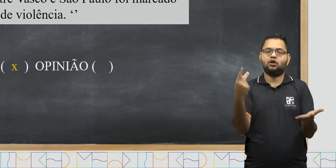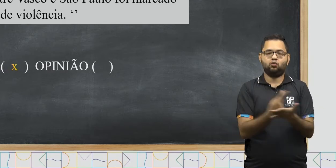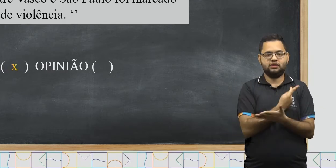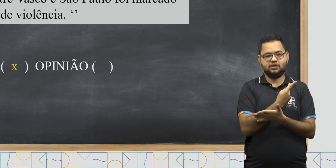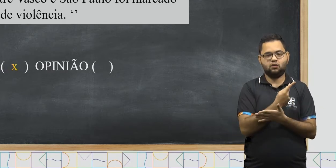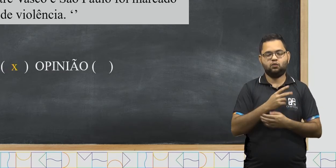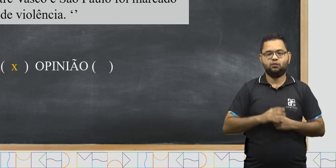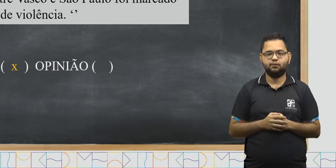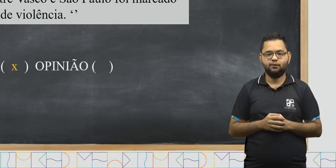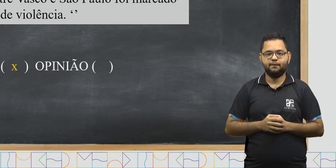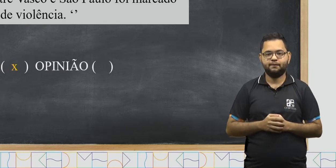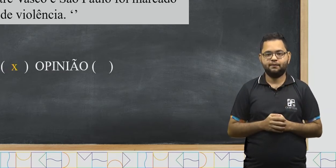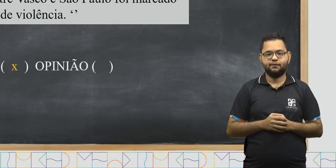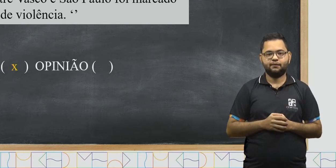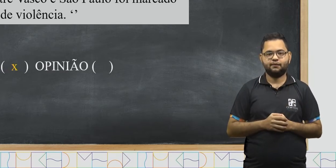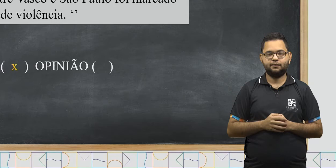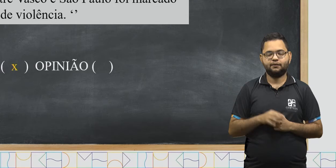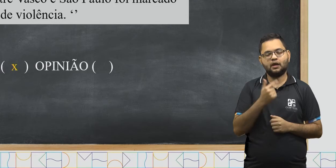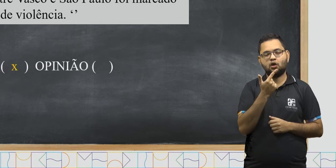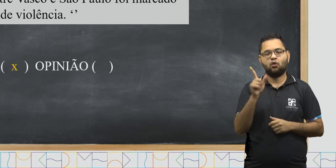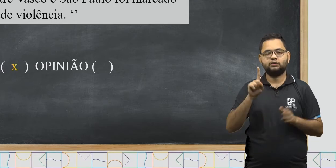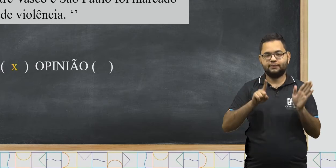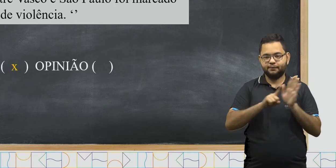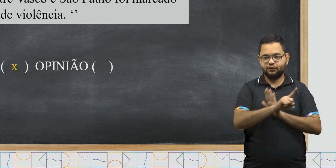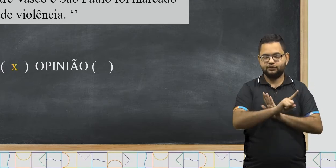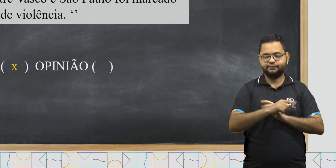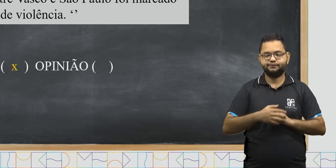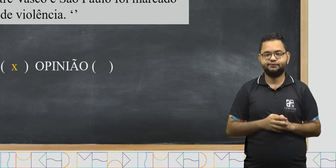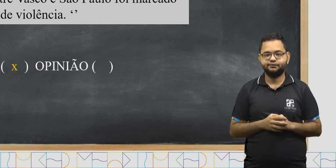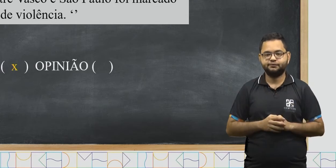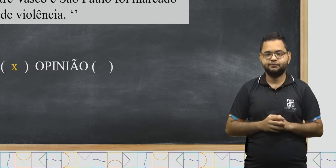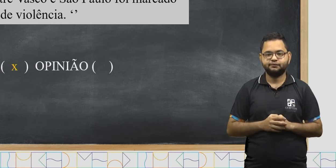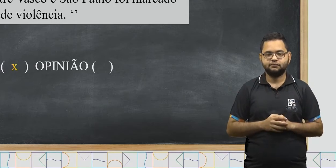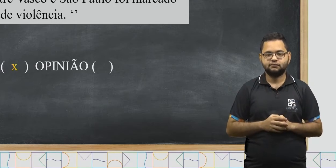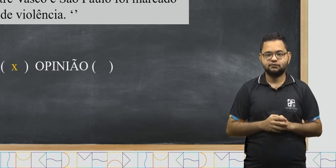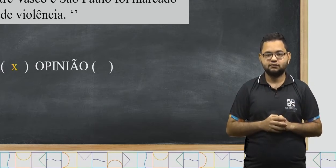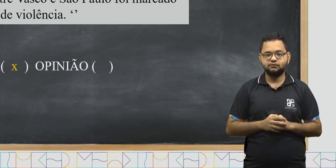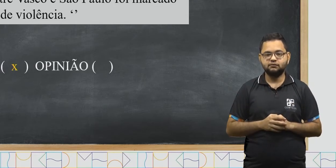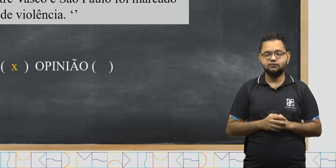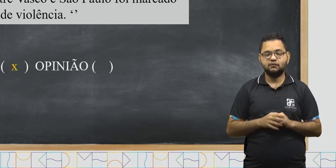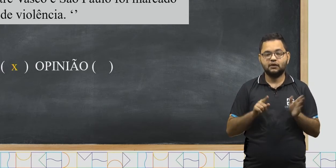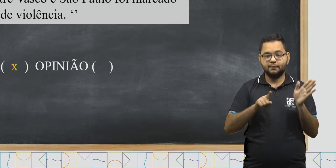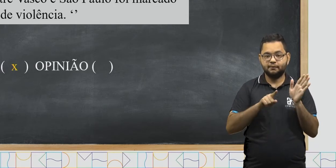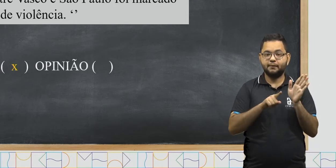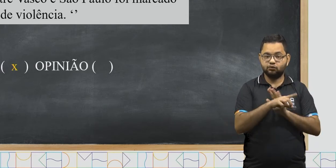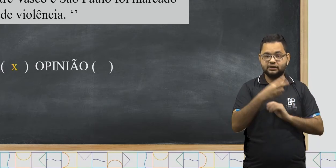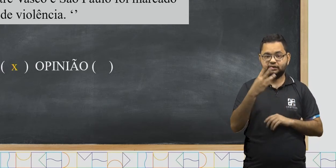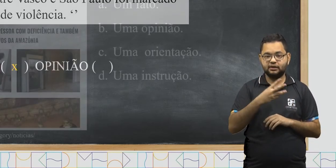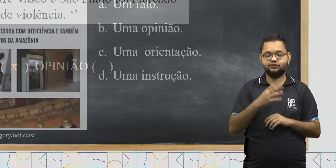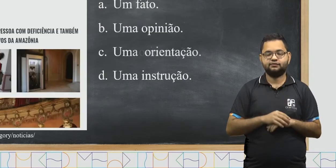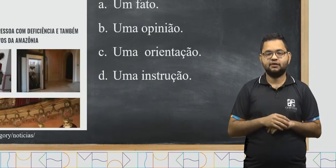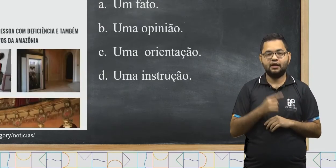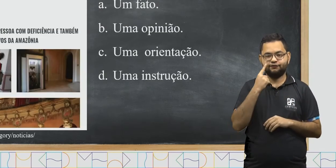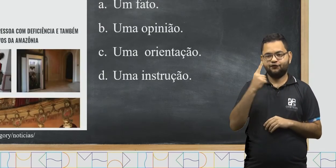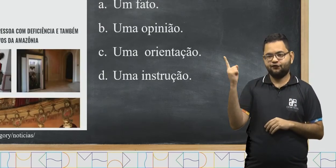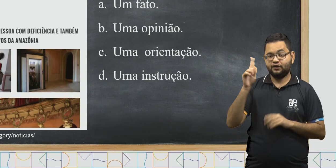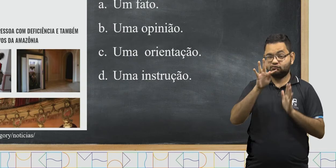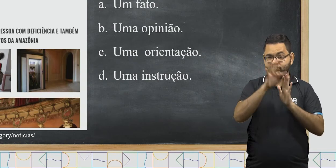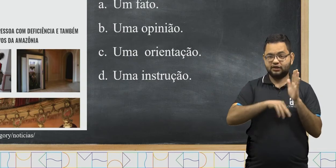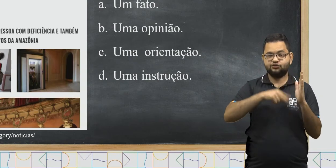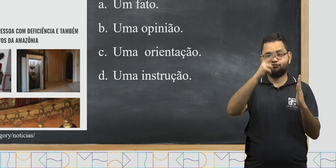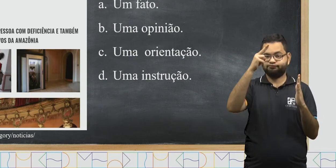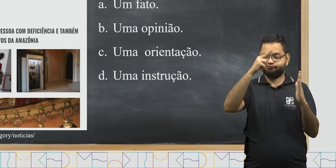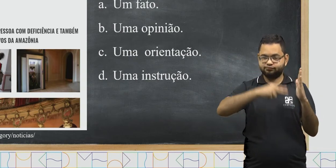que realmente aconteceu. Passemos agora para a atividade número 3. Leia o